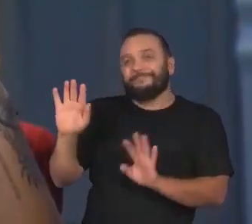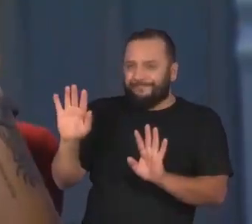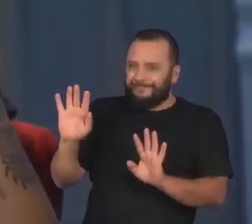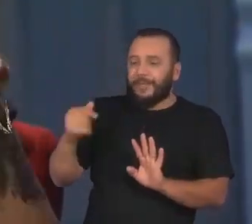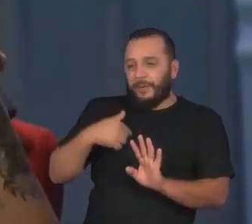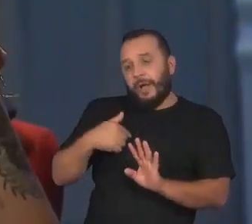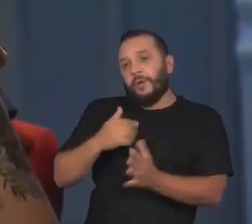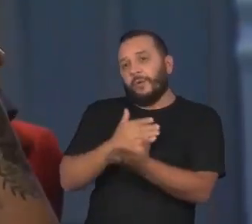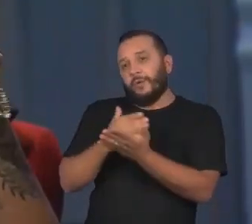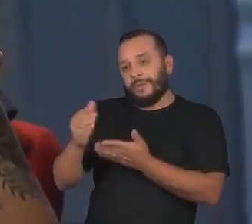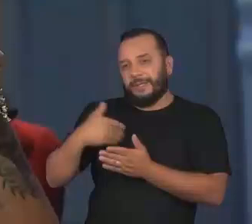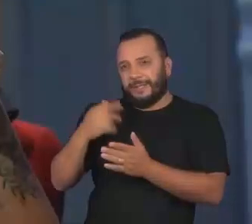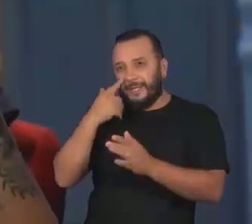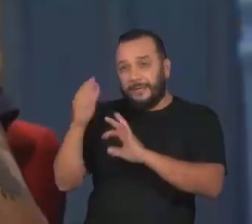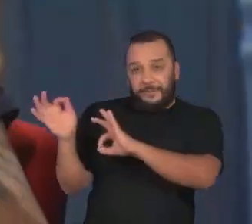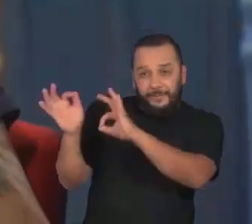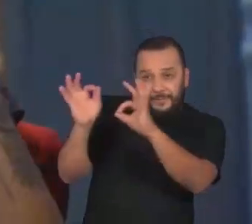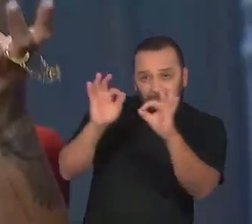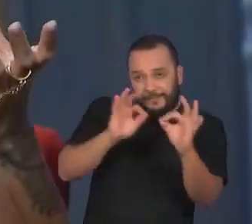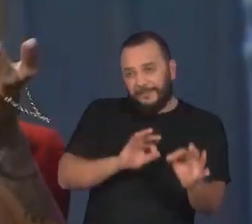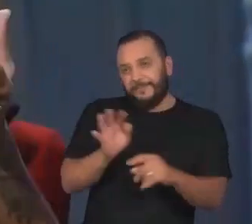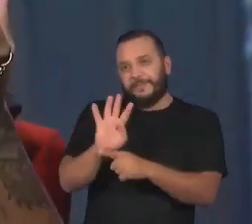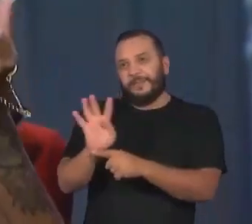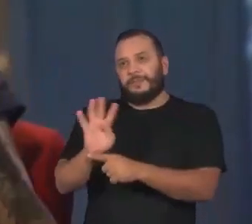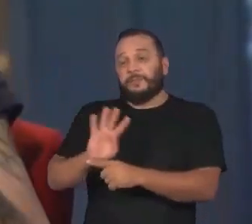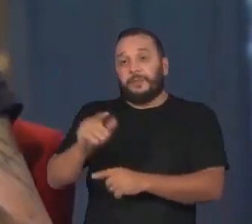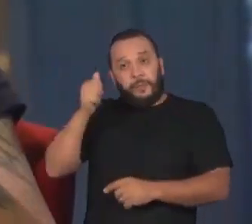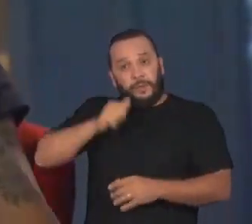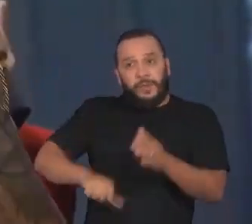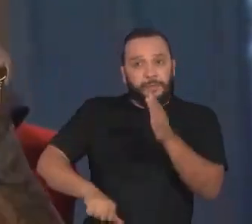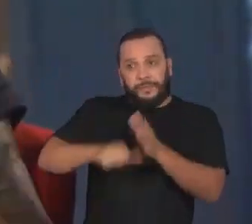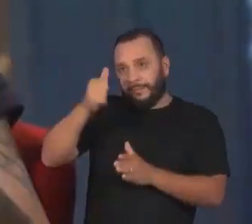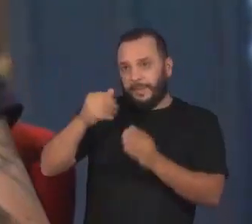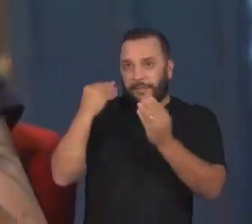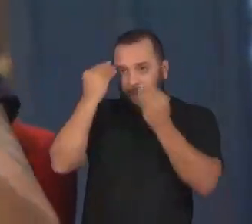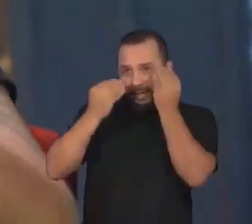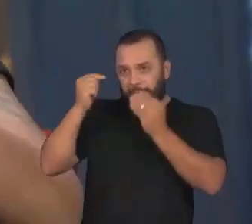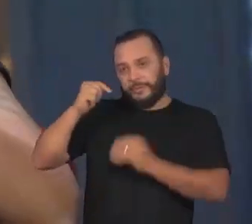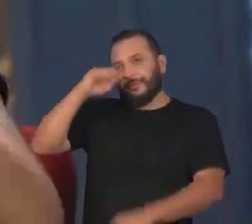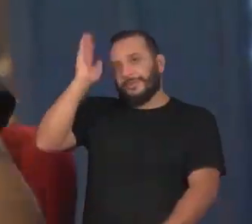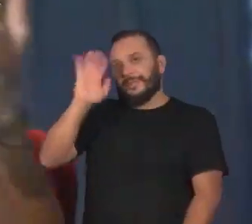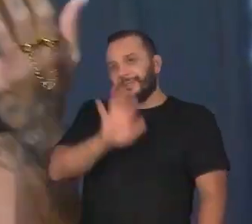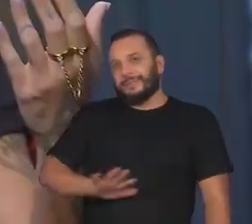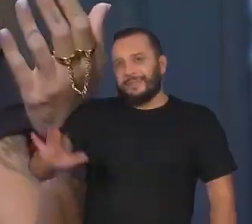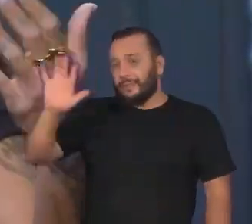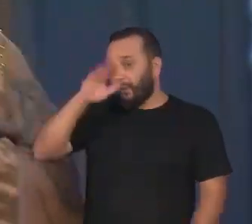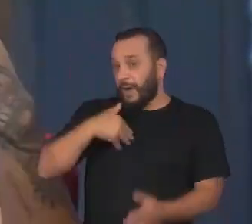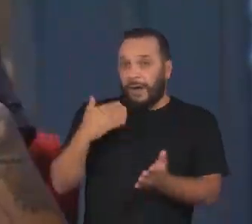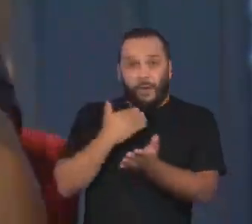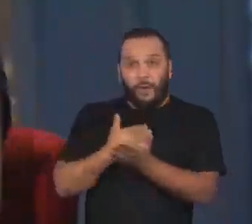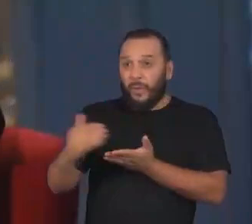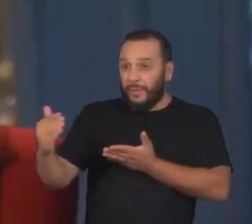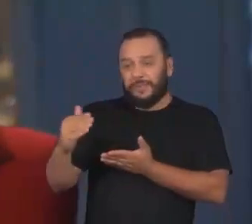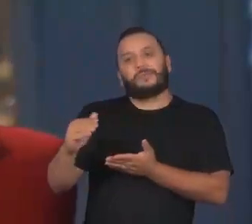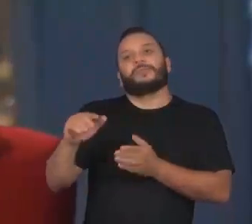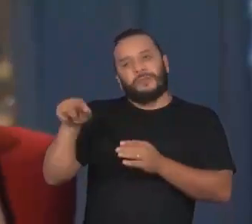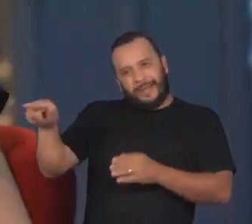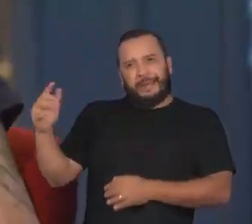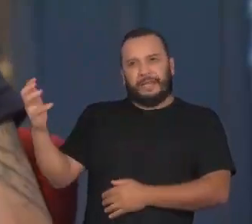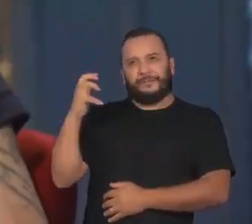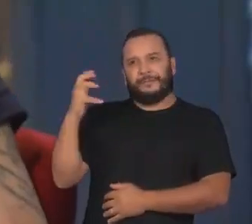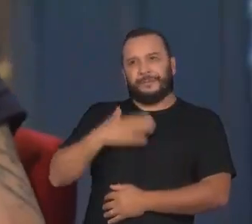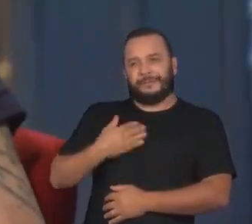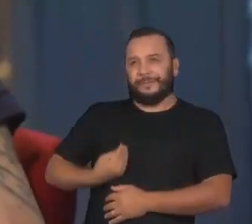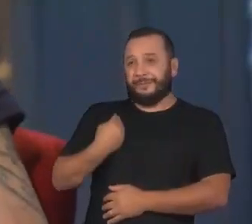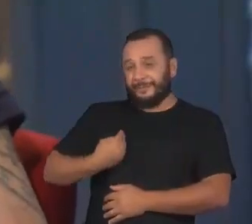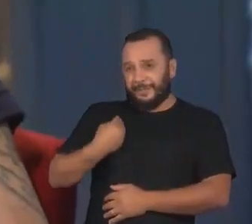vídeos de uma de uma influenciadora que foi a primeira de maquiagem do Brasil sempre falo dela porque ela abriu portas para mim é o que eu tento hoje fazer também